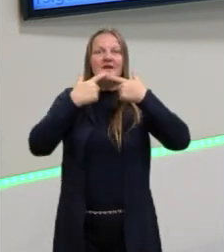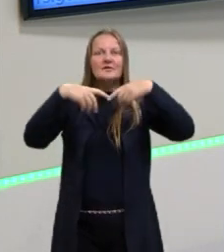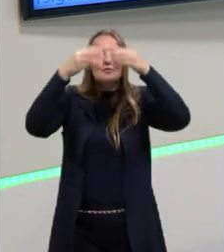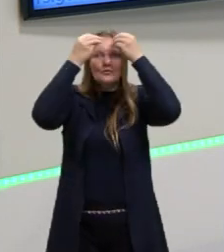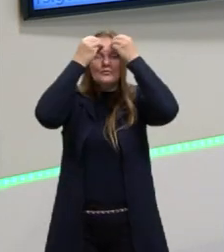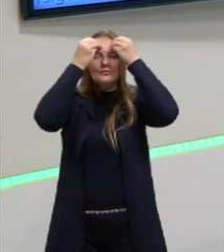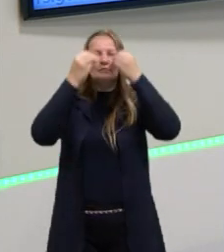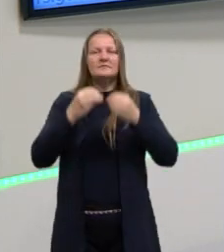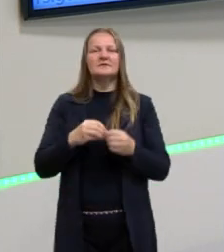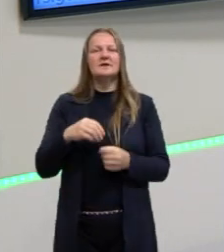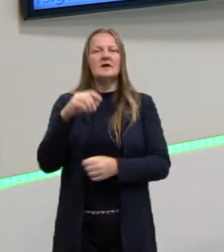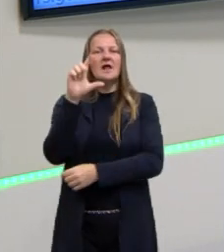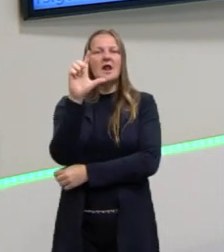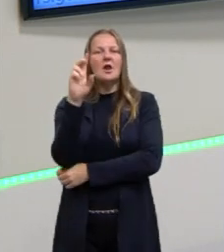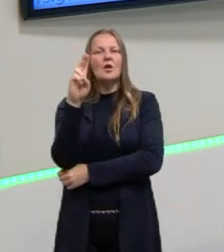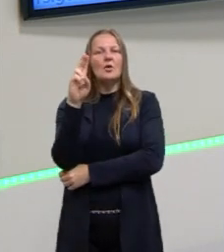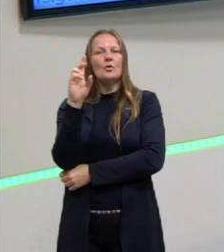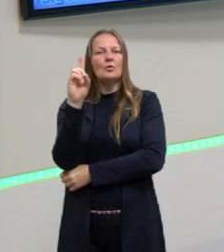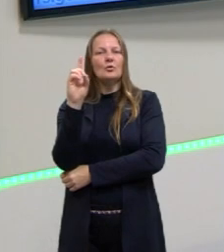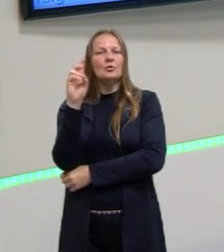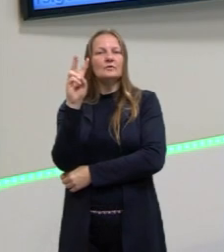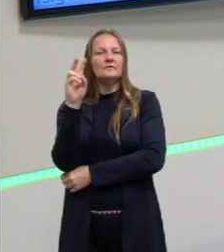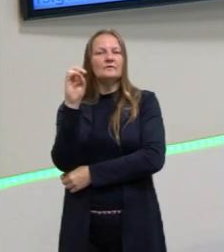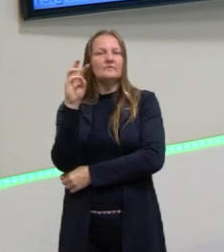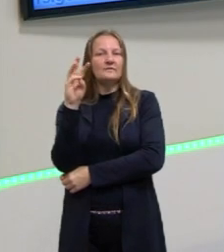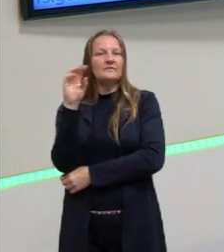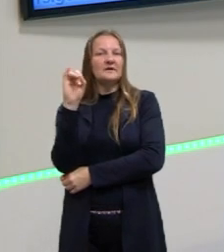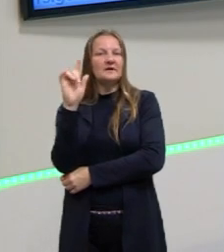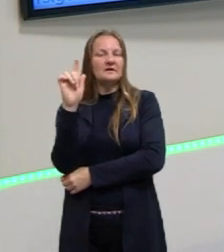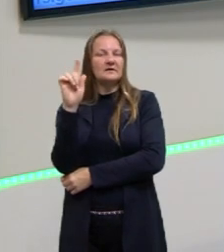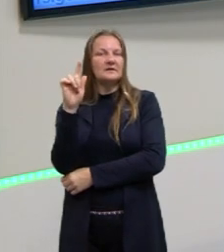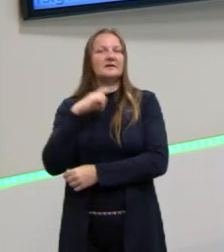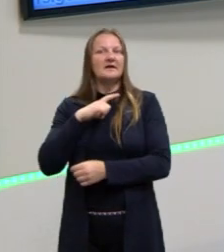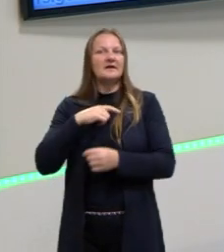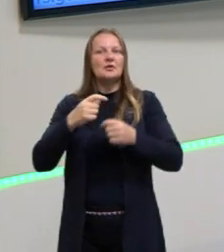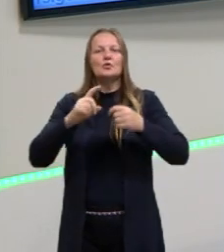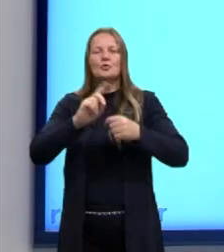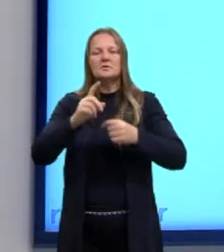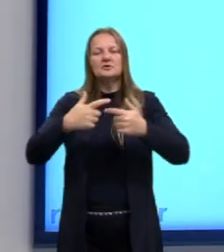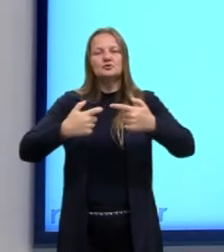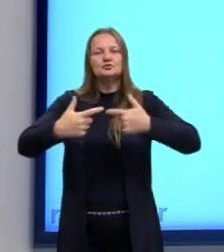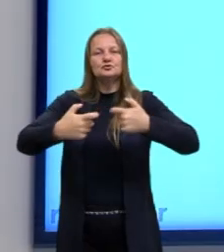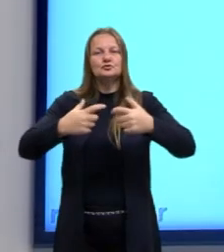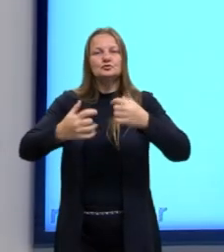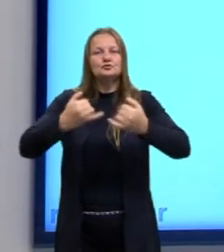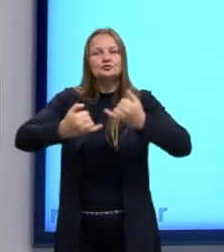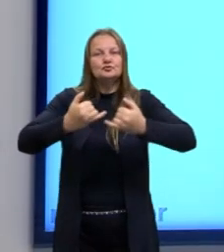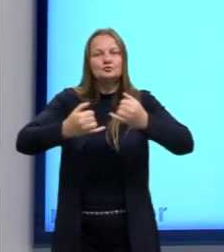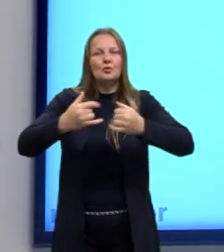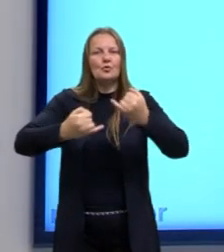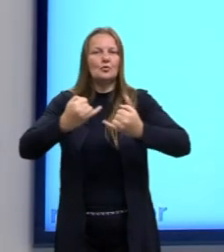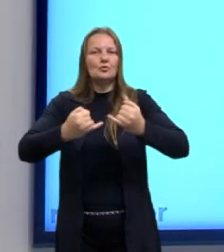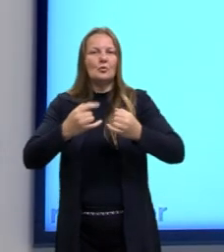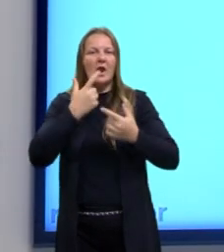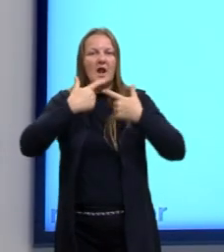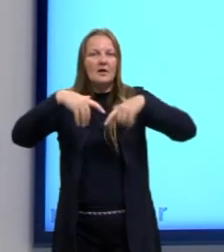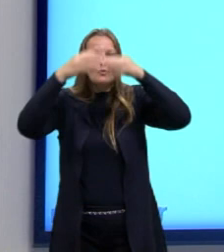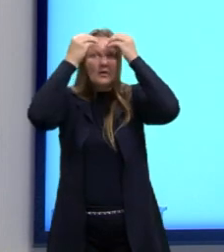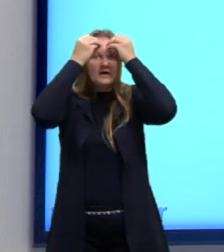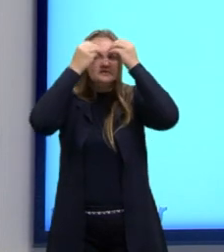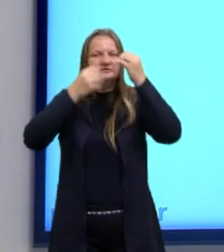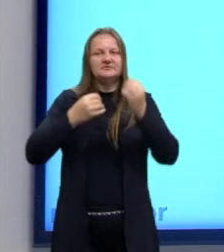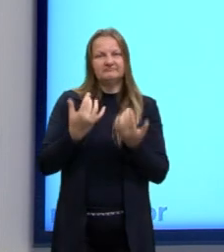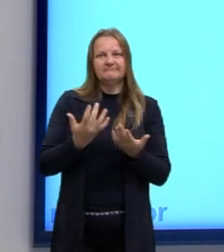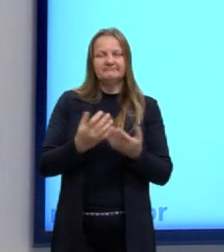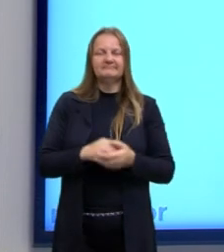isso lá com ludwick Stein nos jogos de linguagem Olha só Neto nós